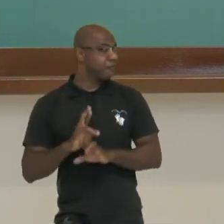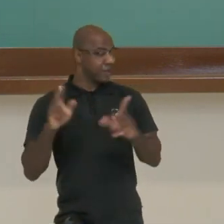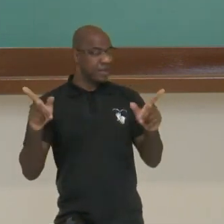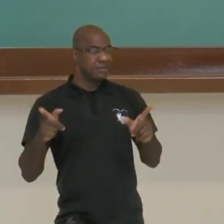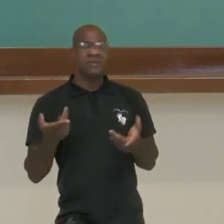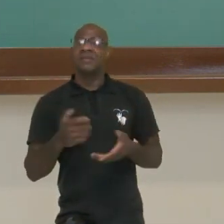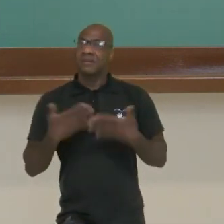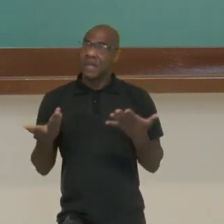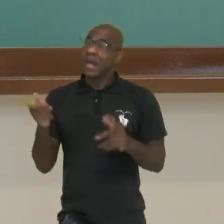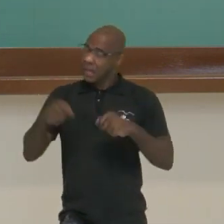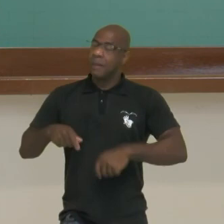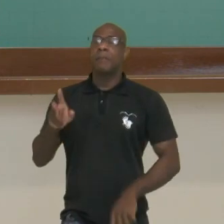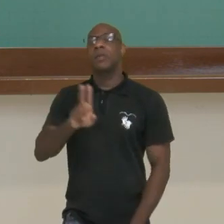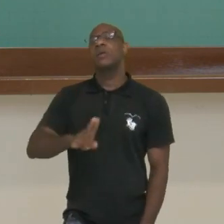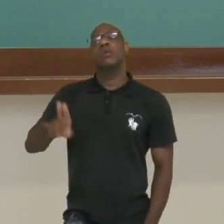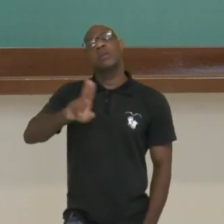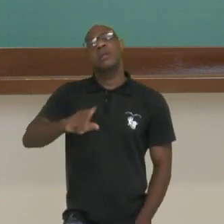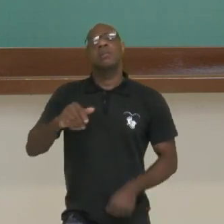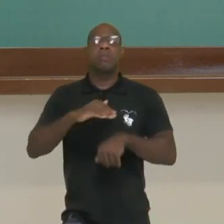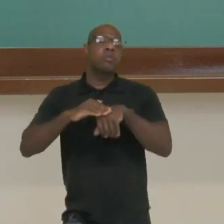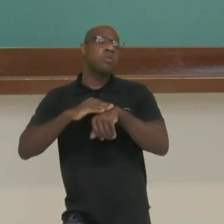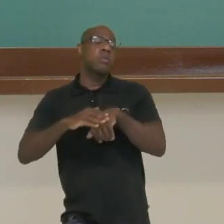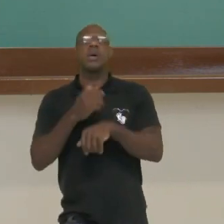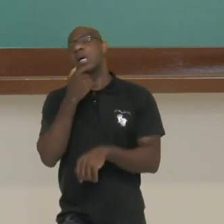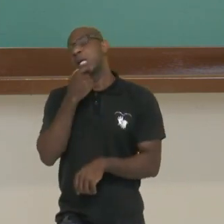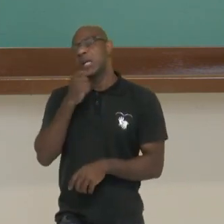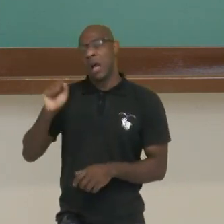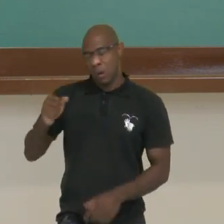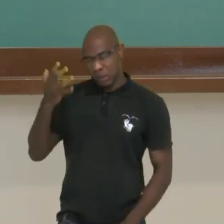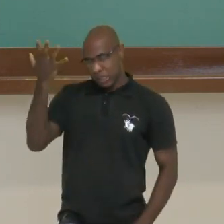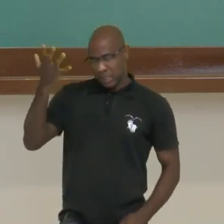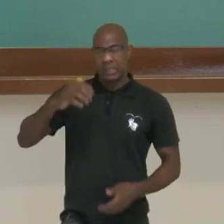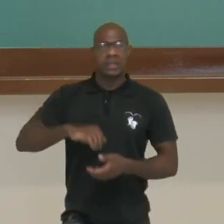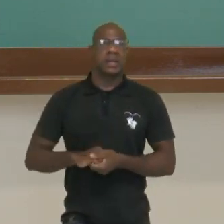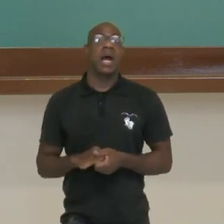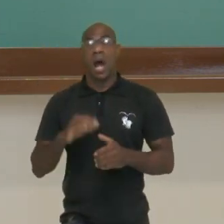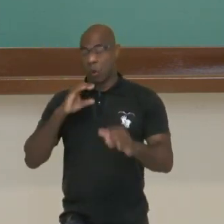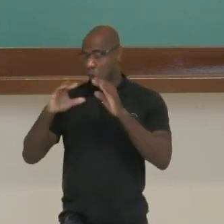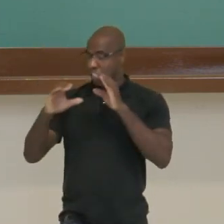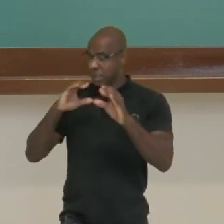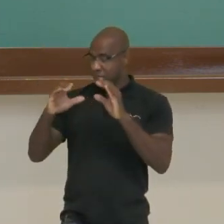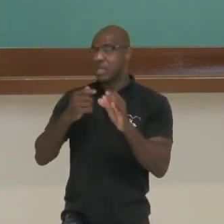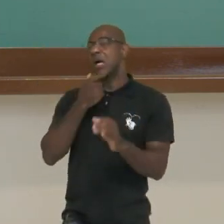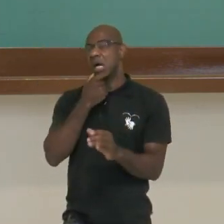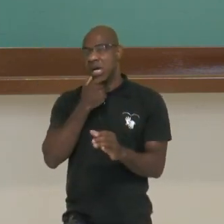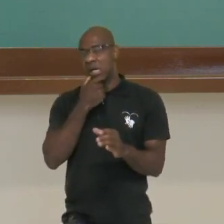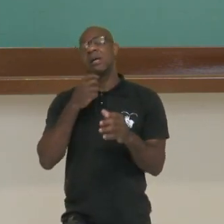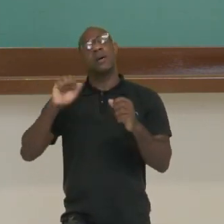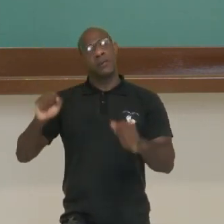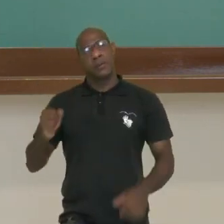vocês utilizarem para que a conversação em inglês aconteça, a comunicação em inglês